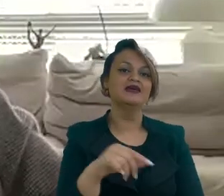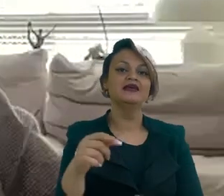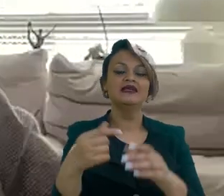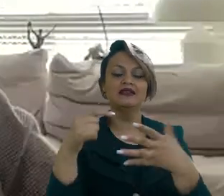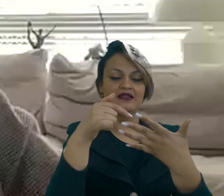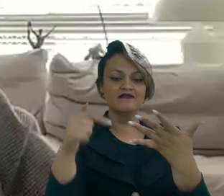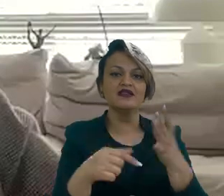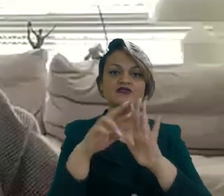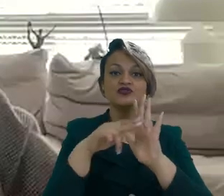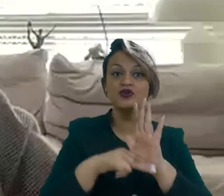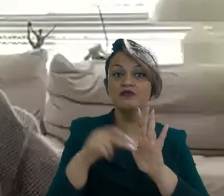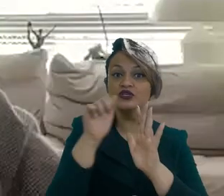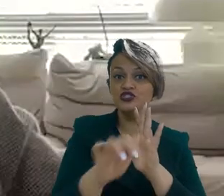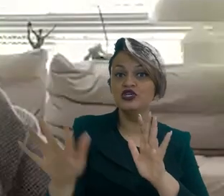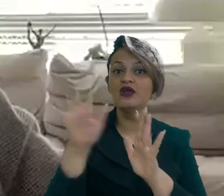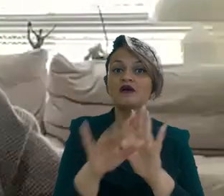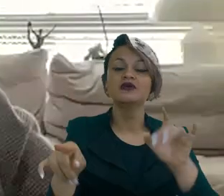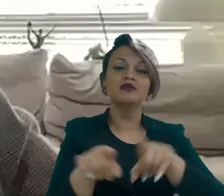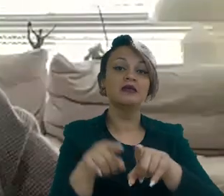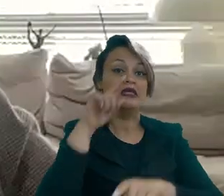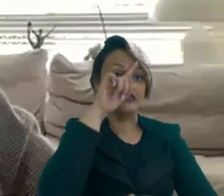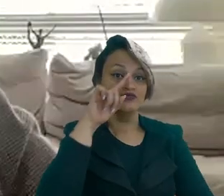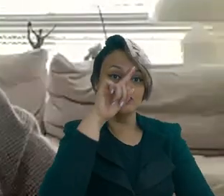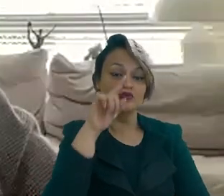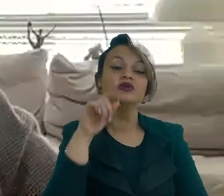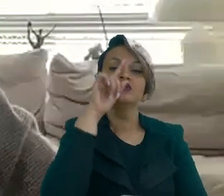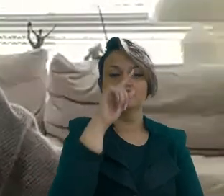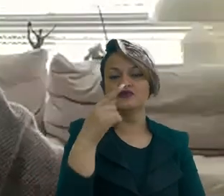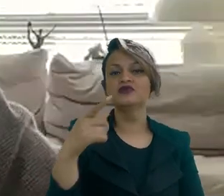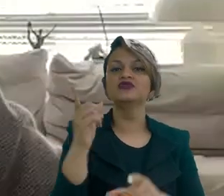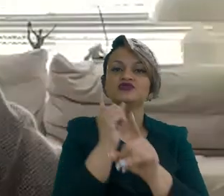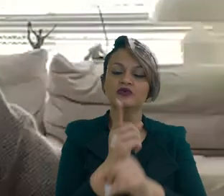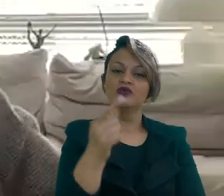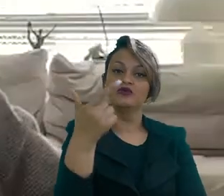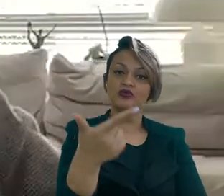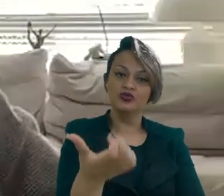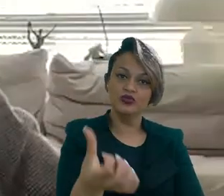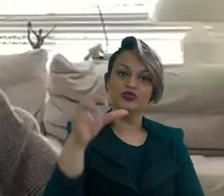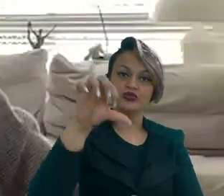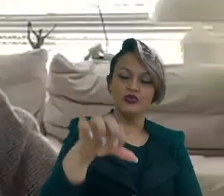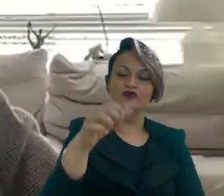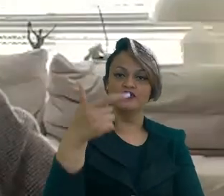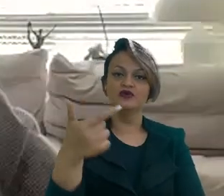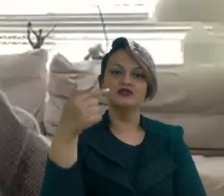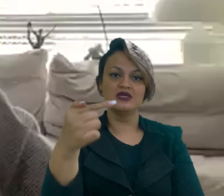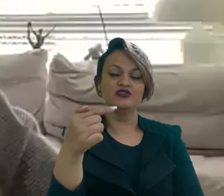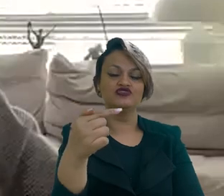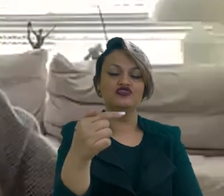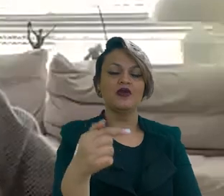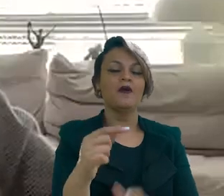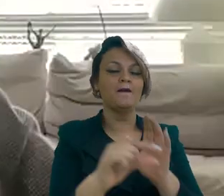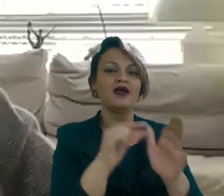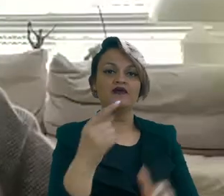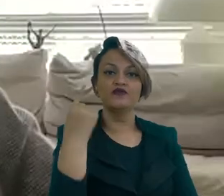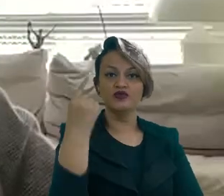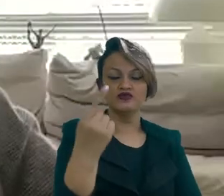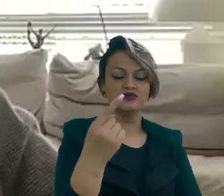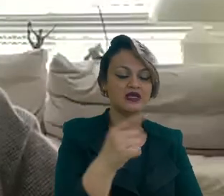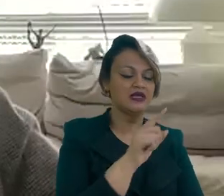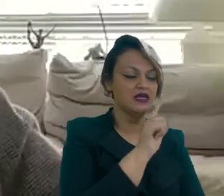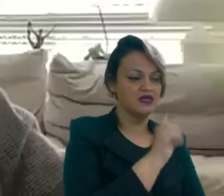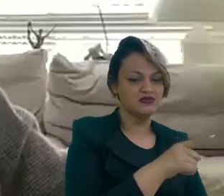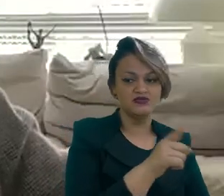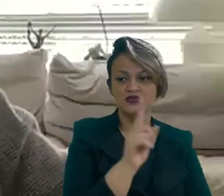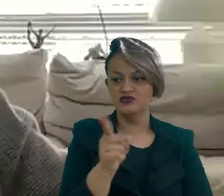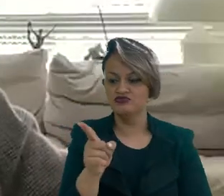Ótica das cláusulas Gerais e dá do Risco e é o que está lá no 927 parágrafo único o